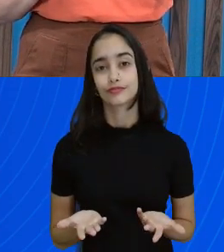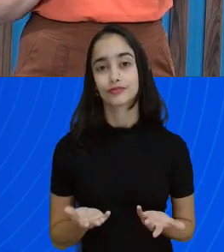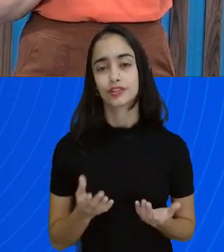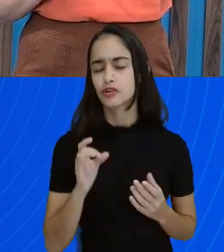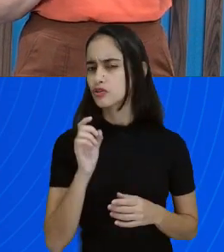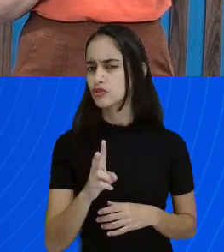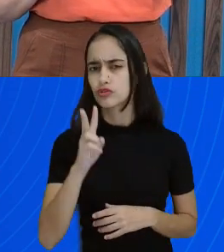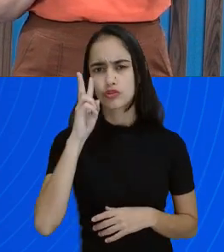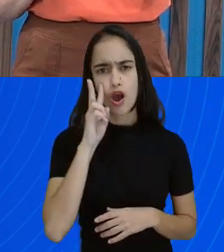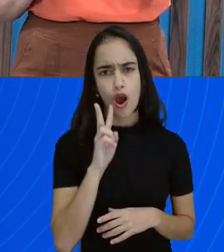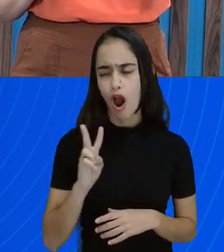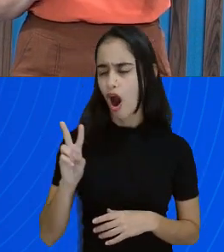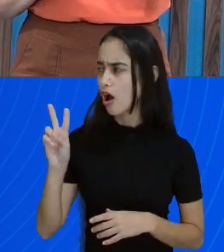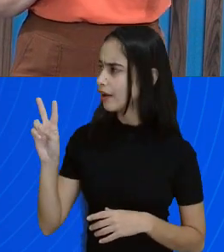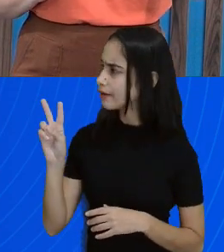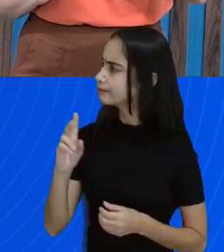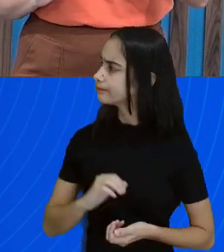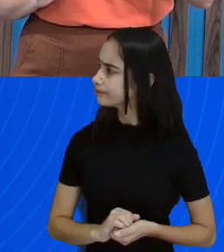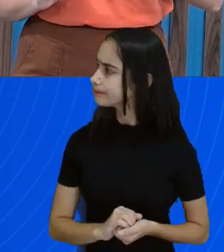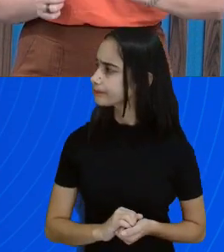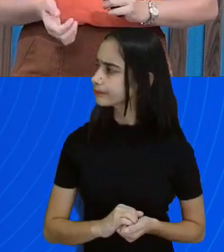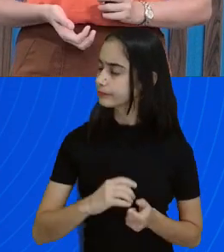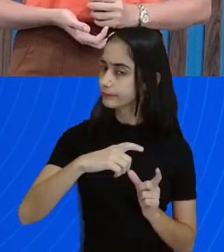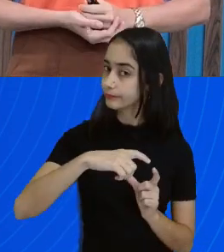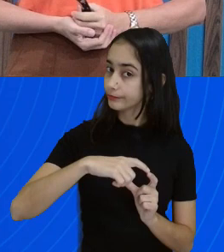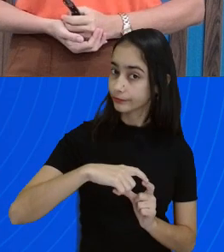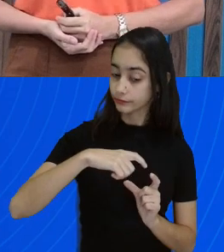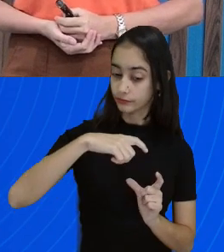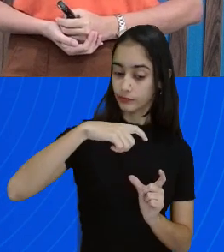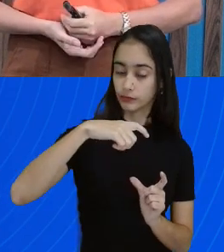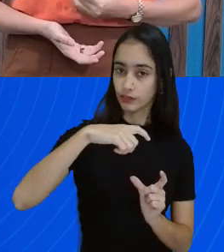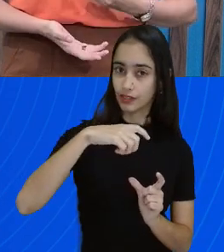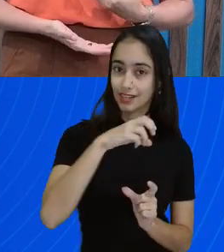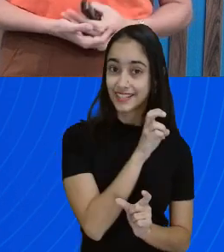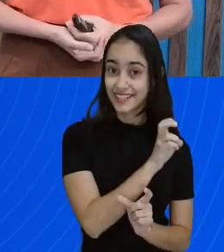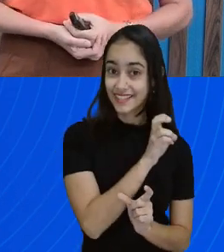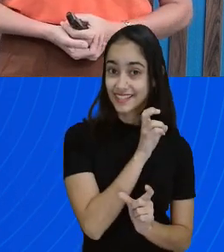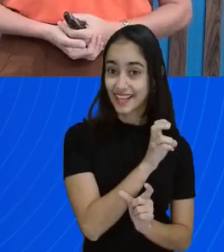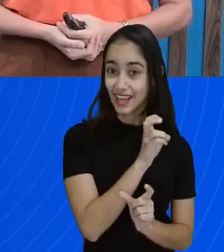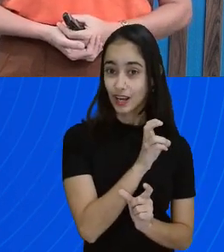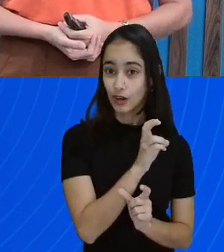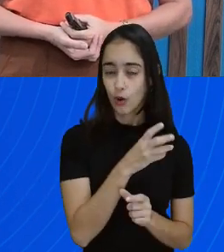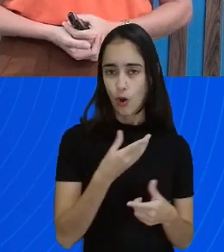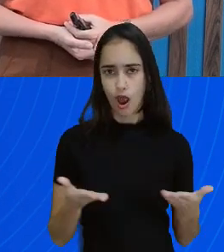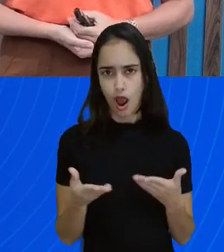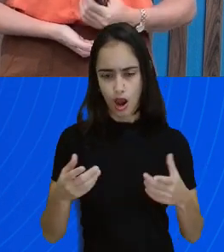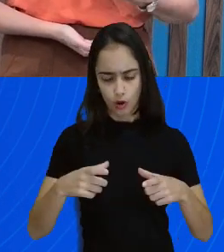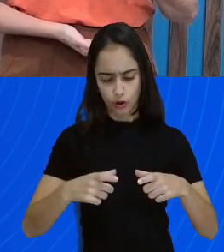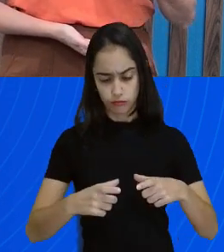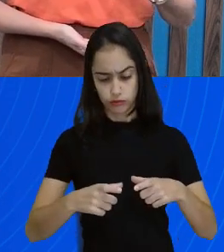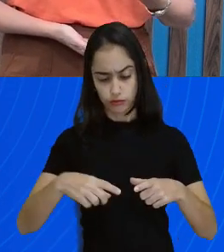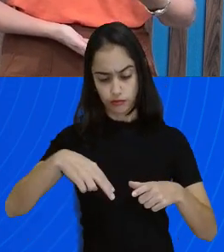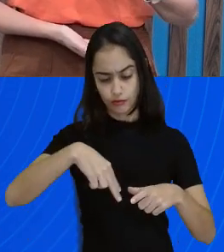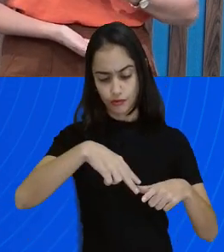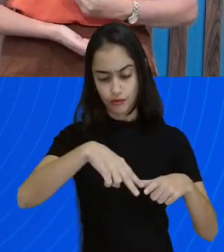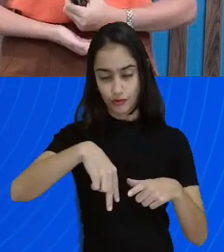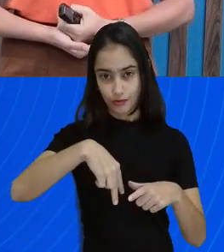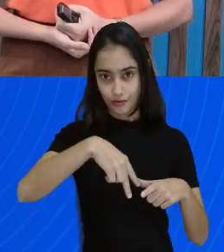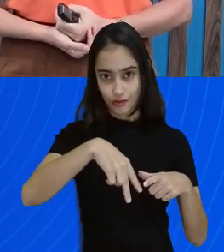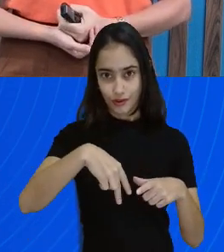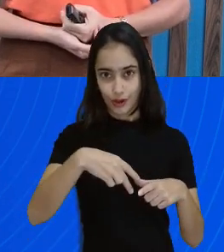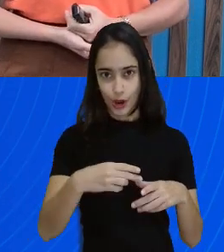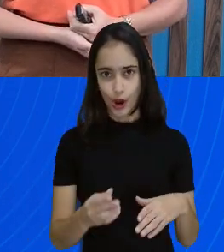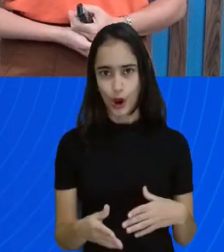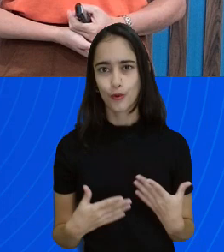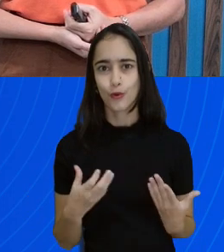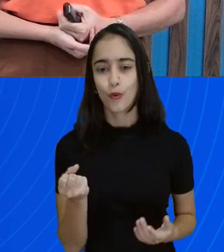olha, acompanhando o número, 5 estudantes gostam de bola. E de bambolê? 15 estudantes gostam